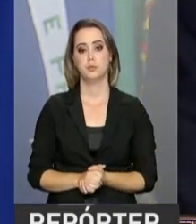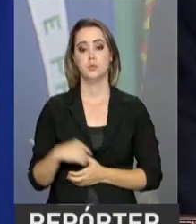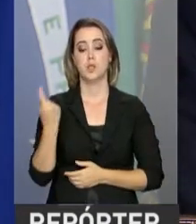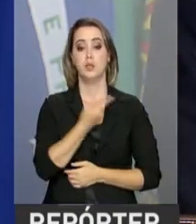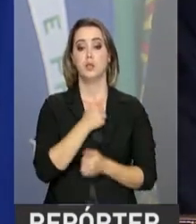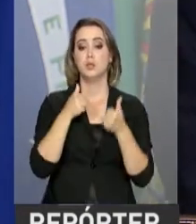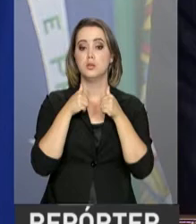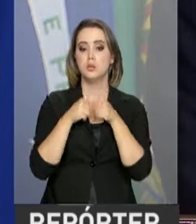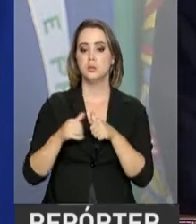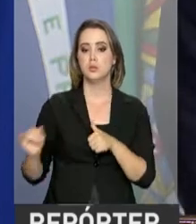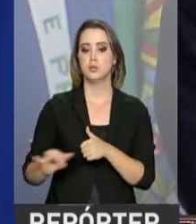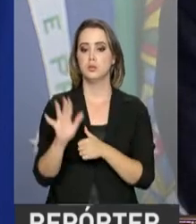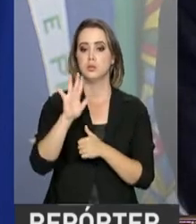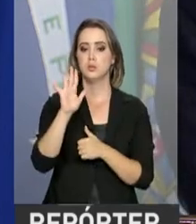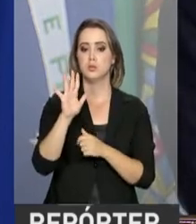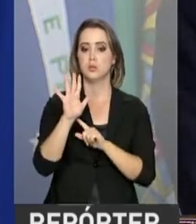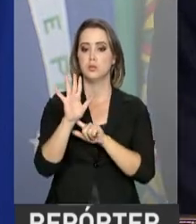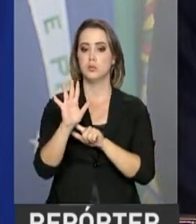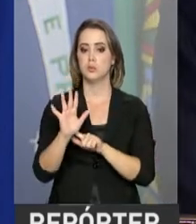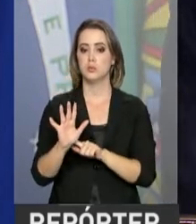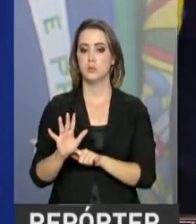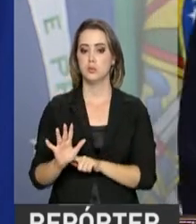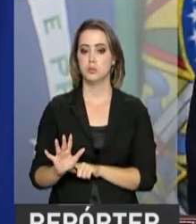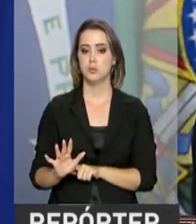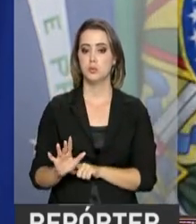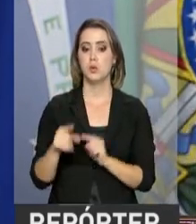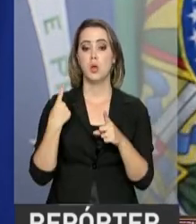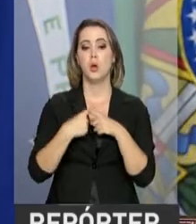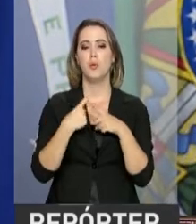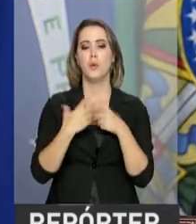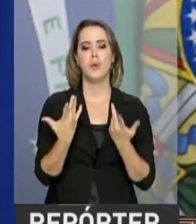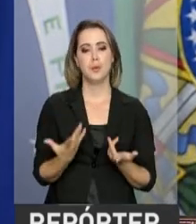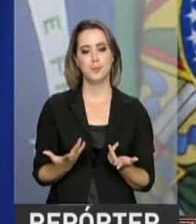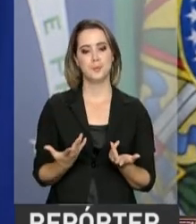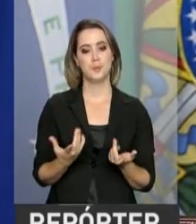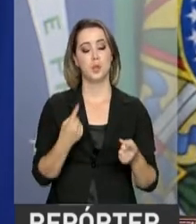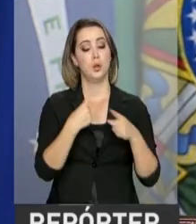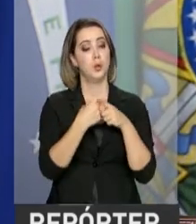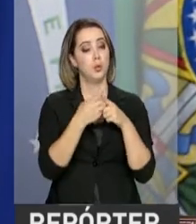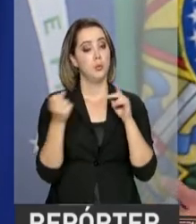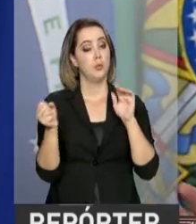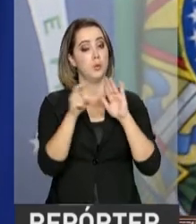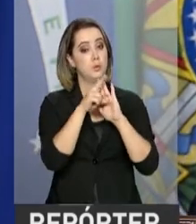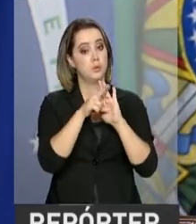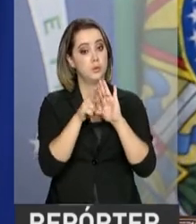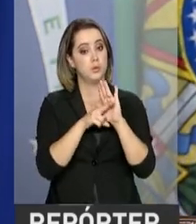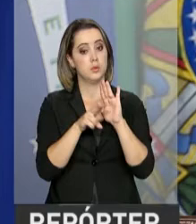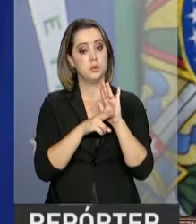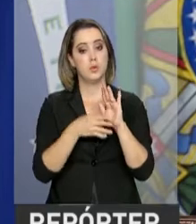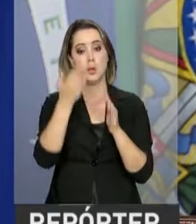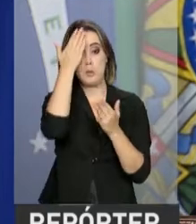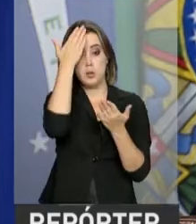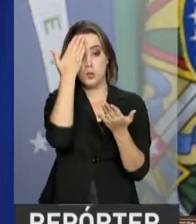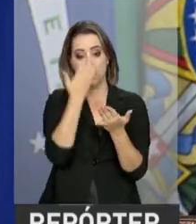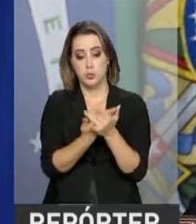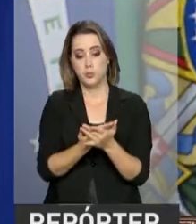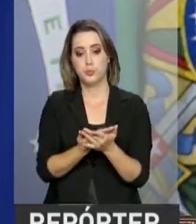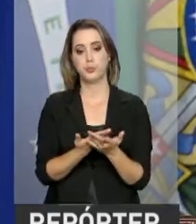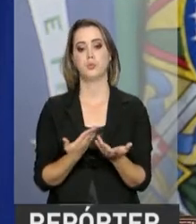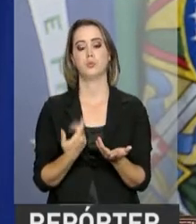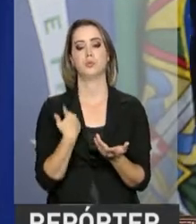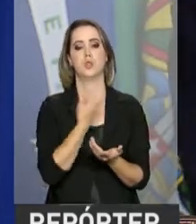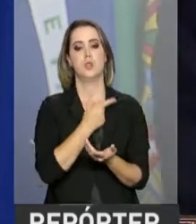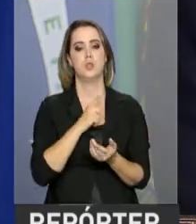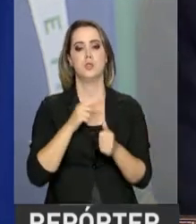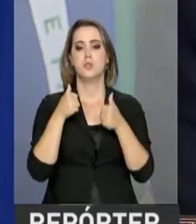com uma inflação cadente, precisamente porque as medidas estão ganhando credibilidade. Nós estamos